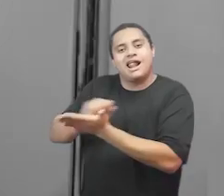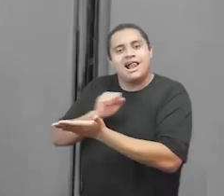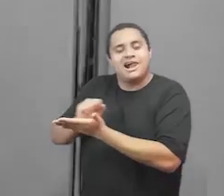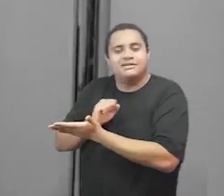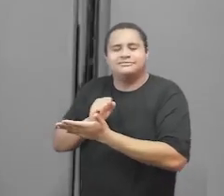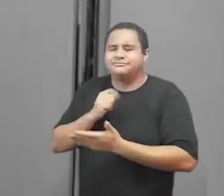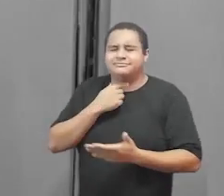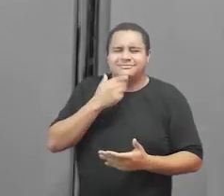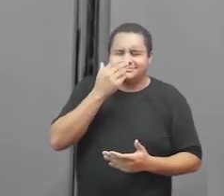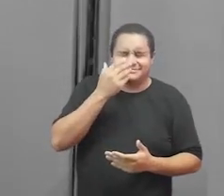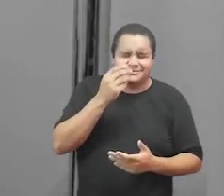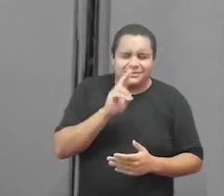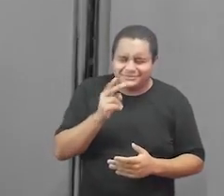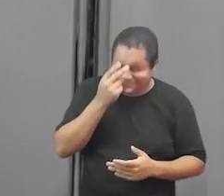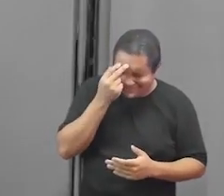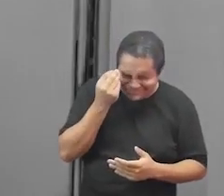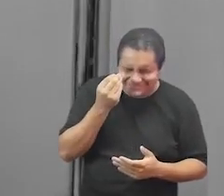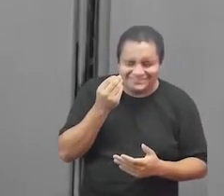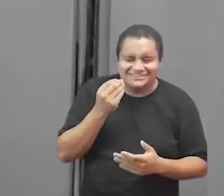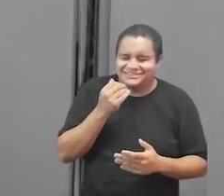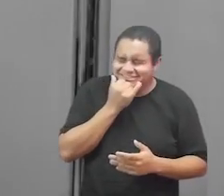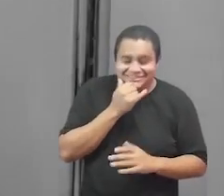esquecer. Esquecer. Para depois.